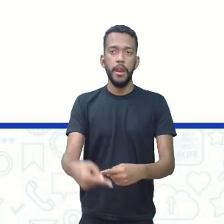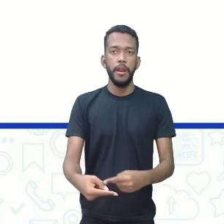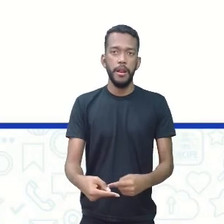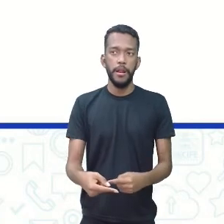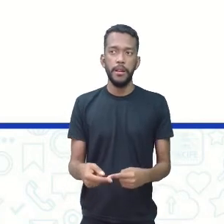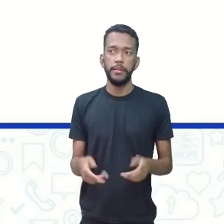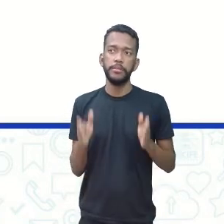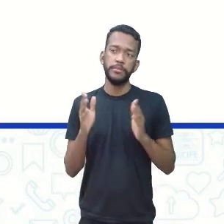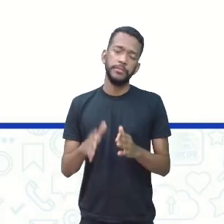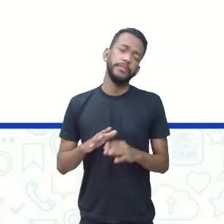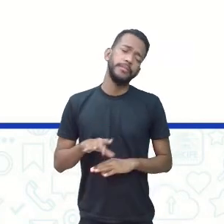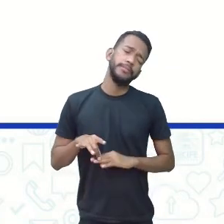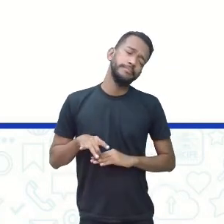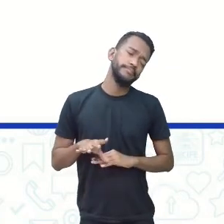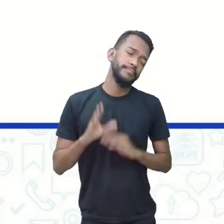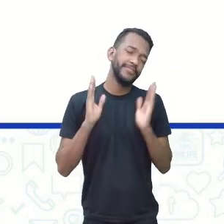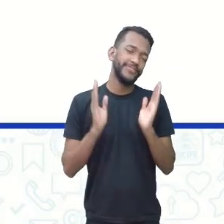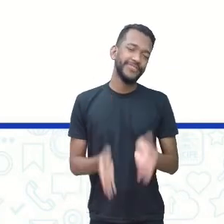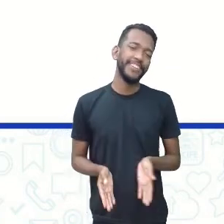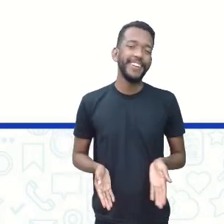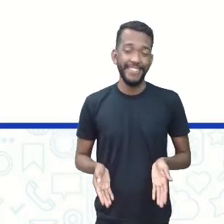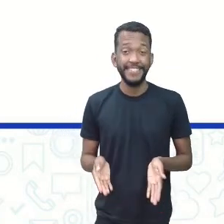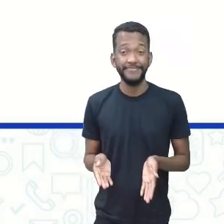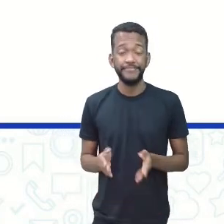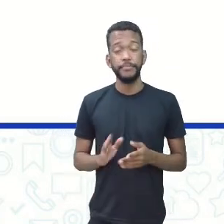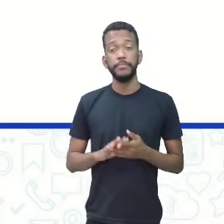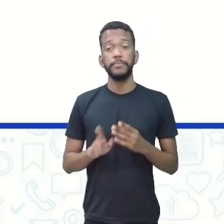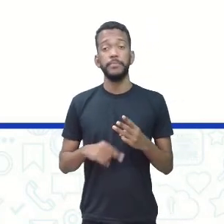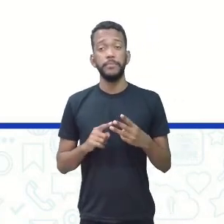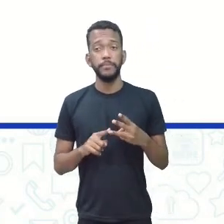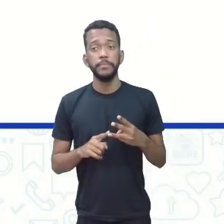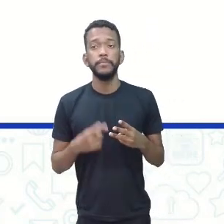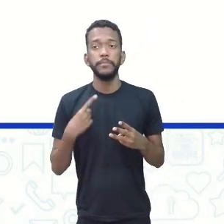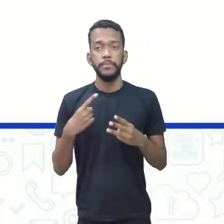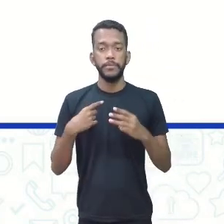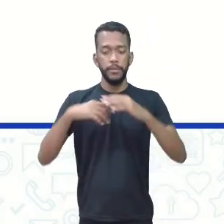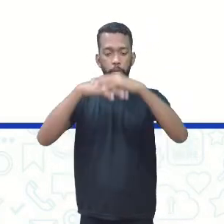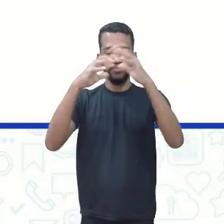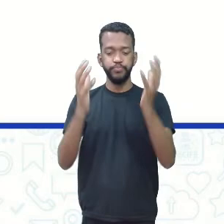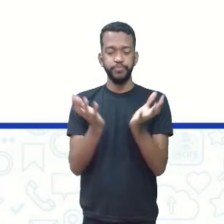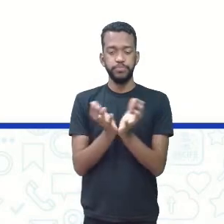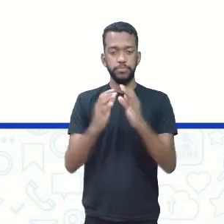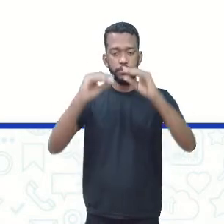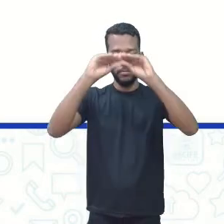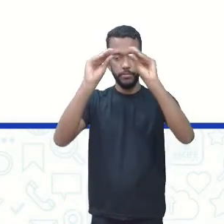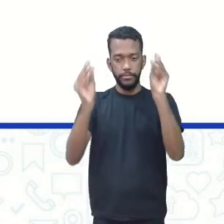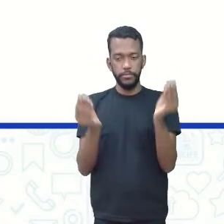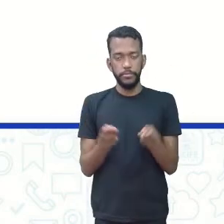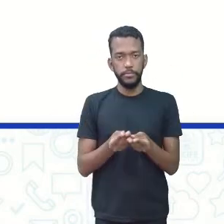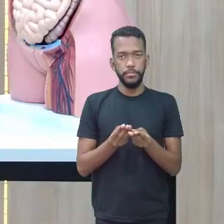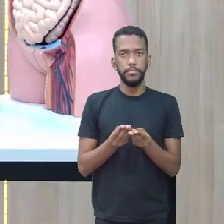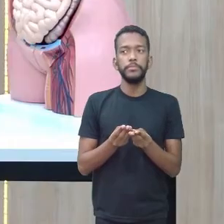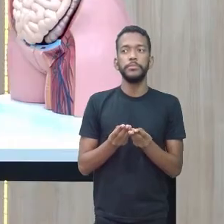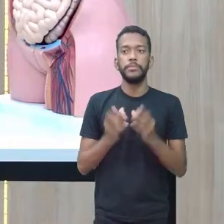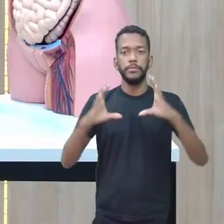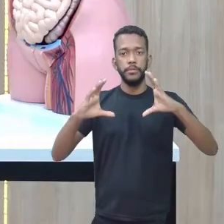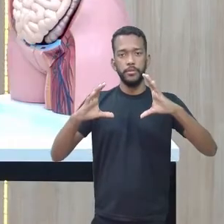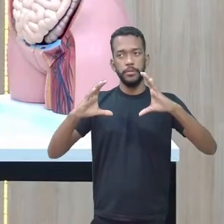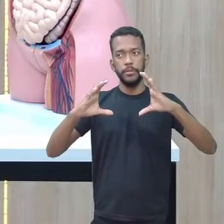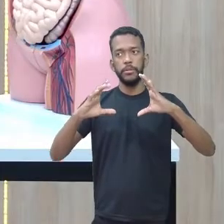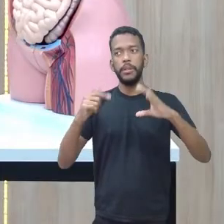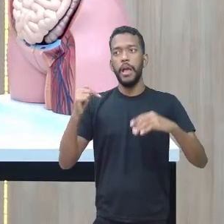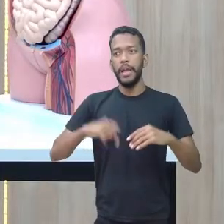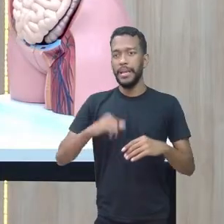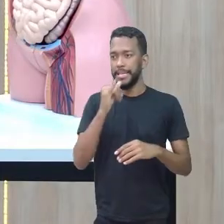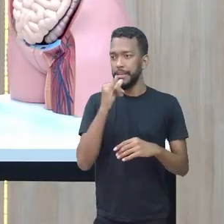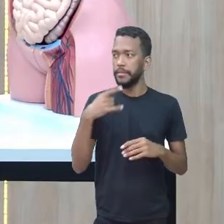Eu acho que eu dei essa cola aí, viu, gente? E, por fim, envolve toda a célula delimitando. Aqui no nosso